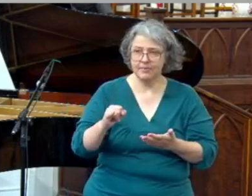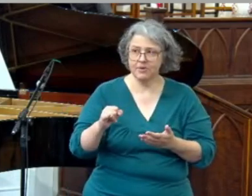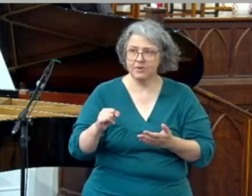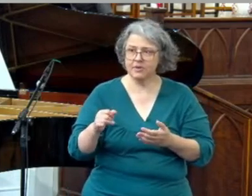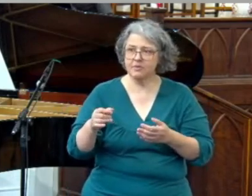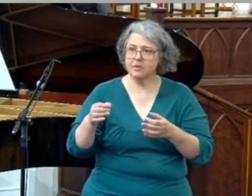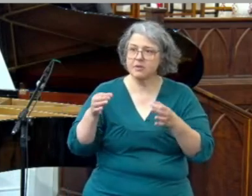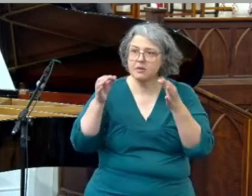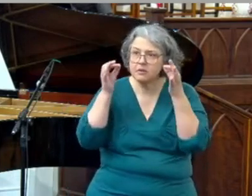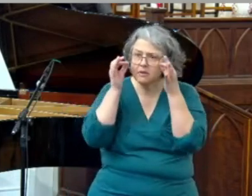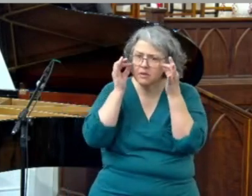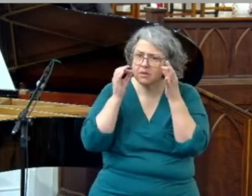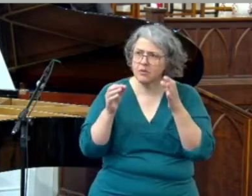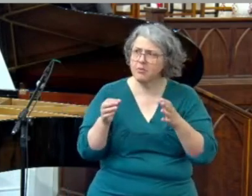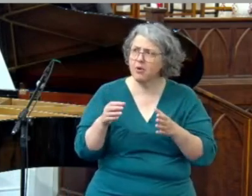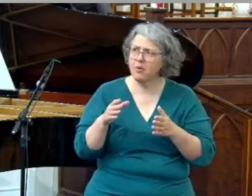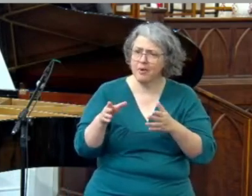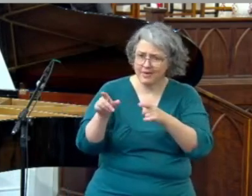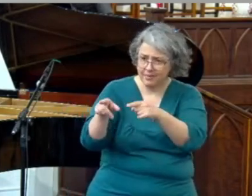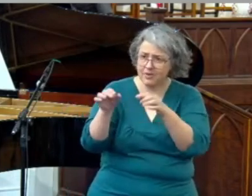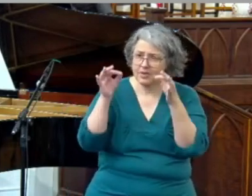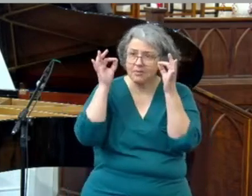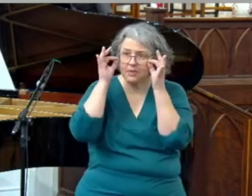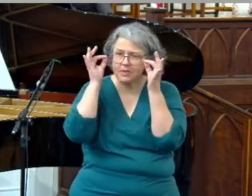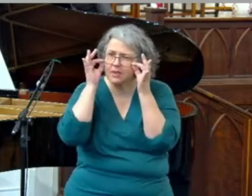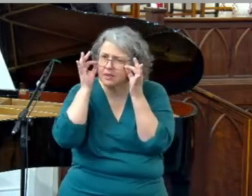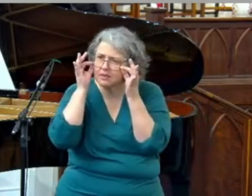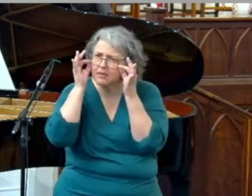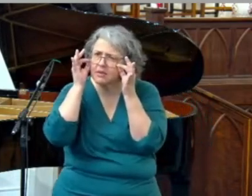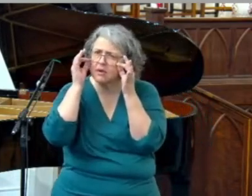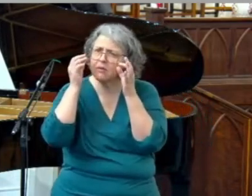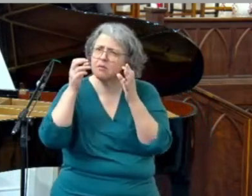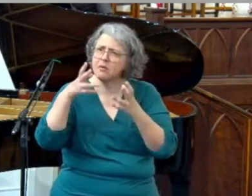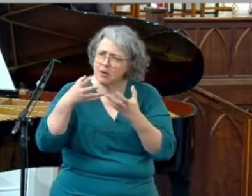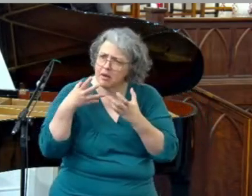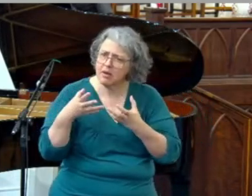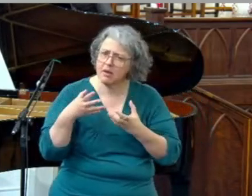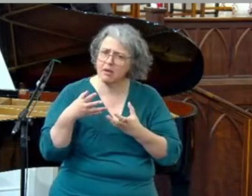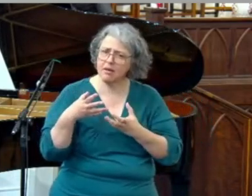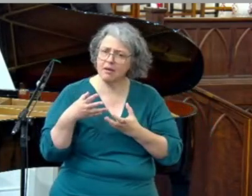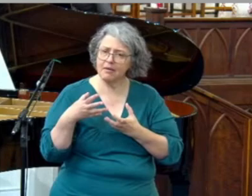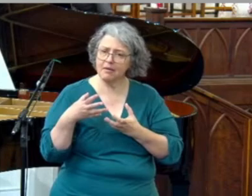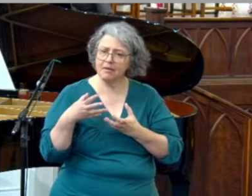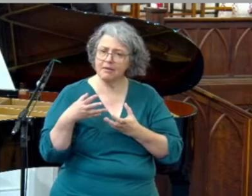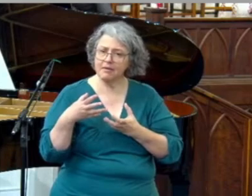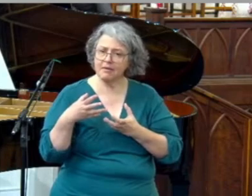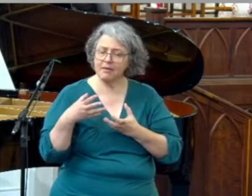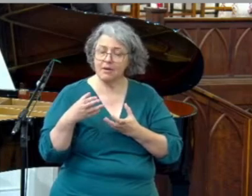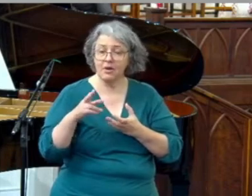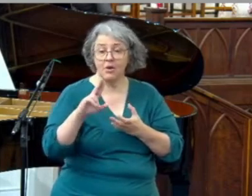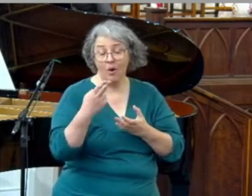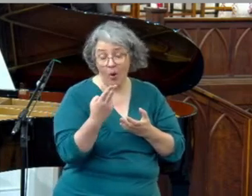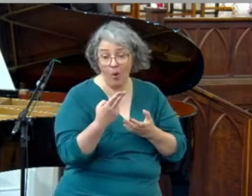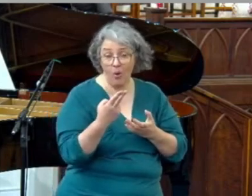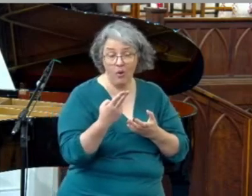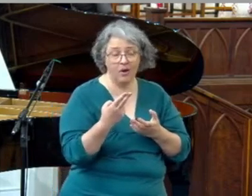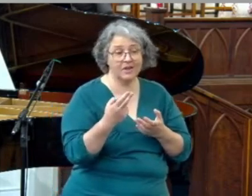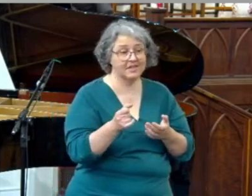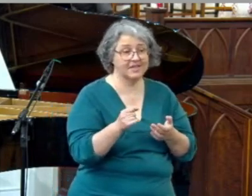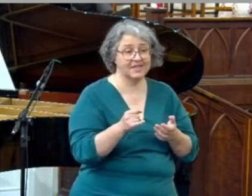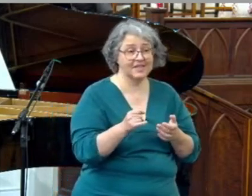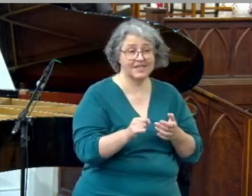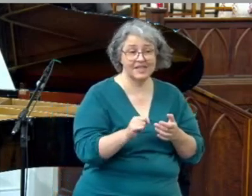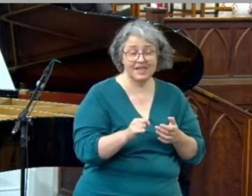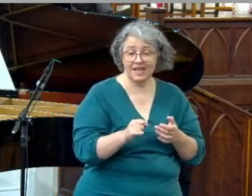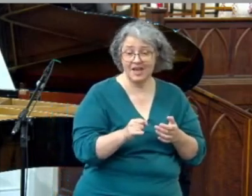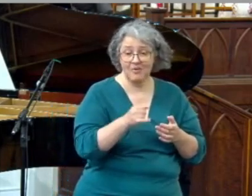começa a dar ouvidos ao Evangelho e tem um interesse por esta mensagem, a não ser que